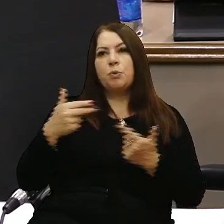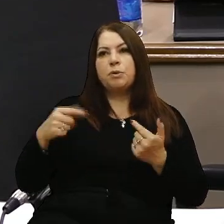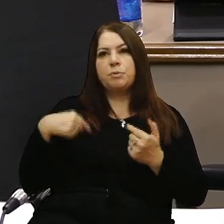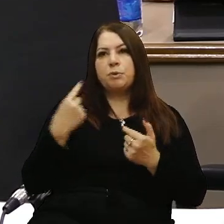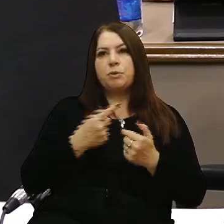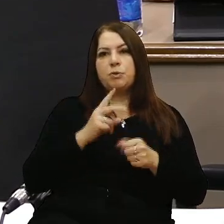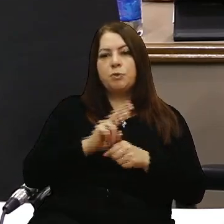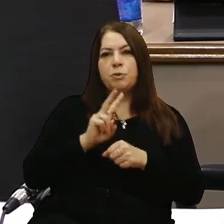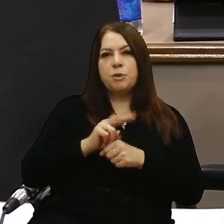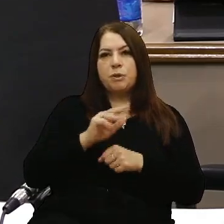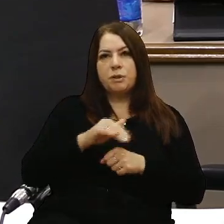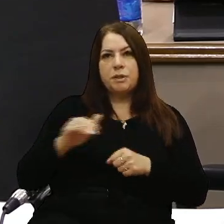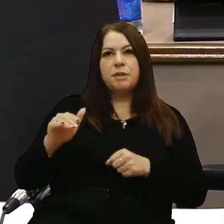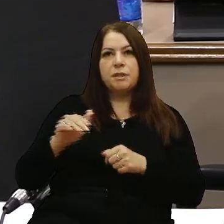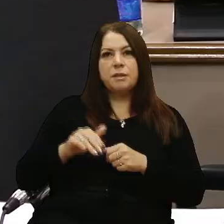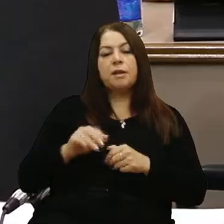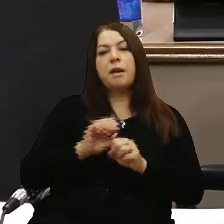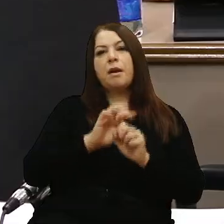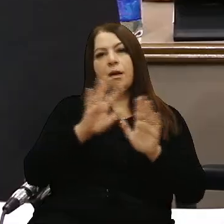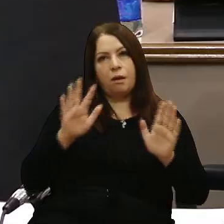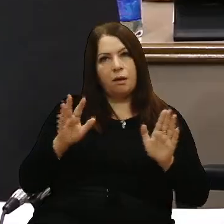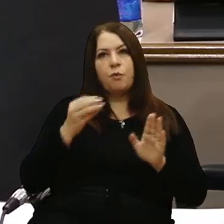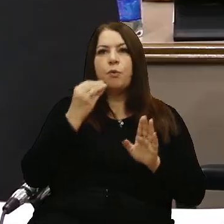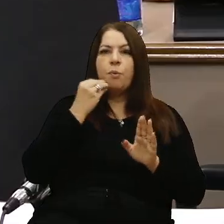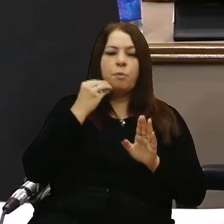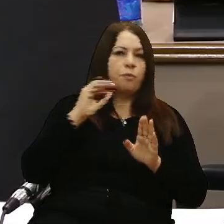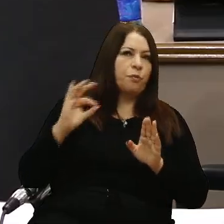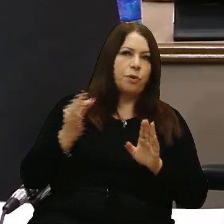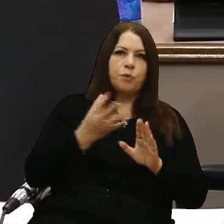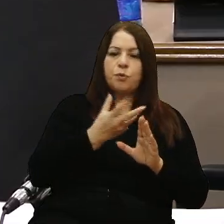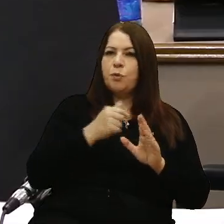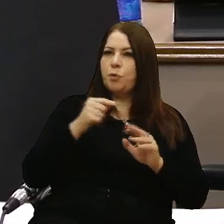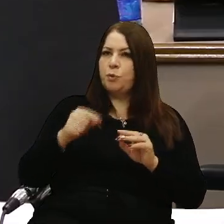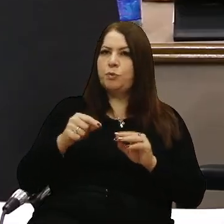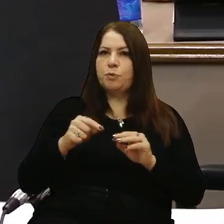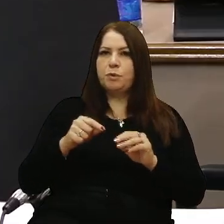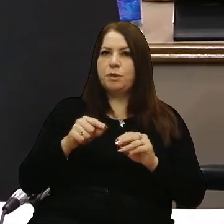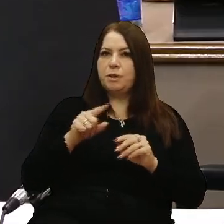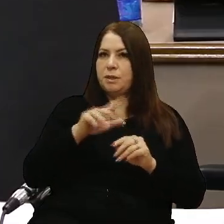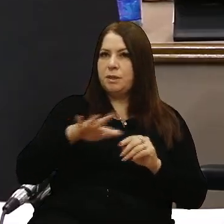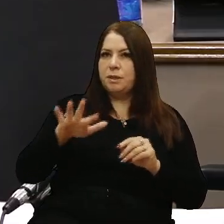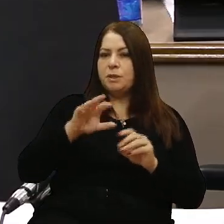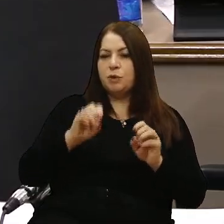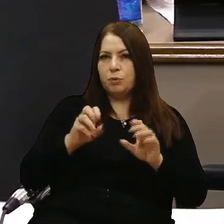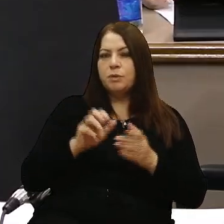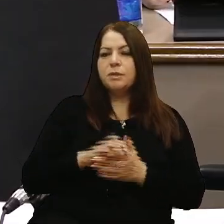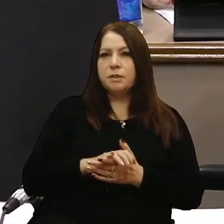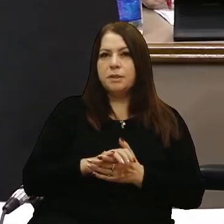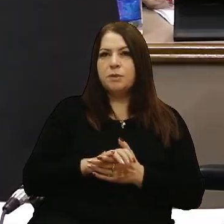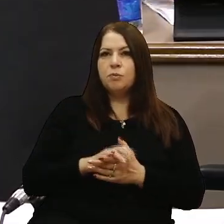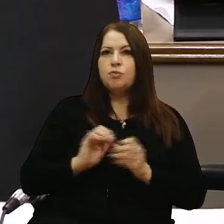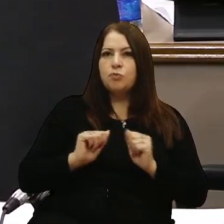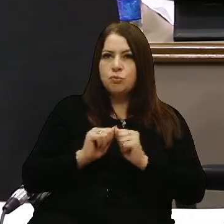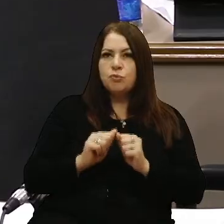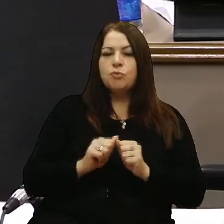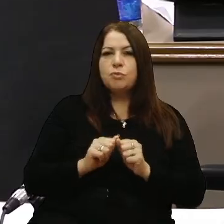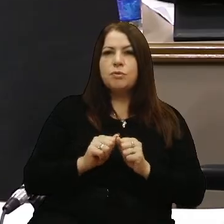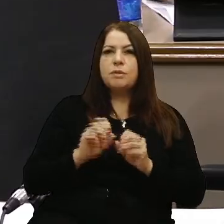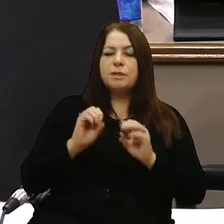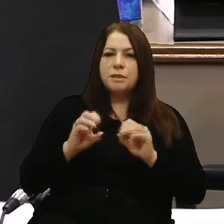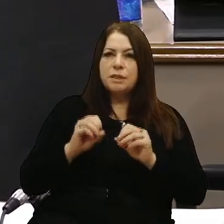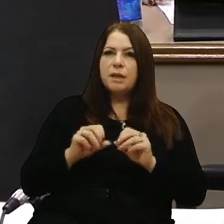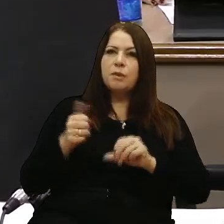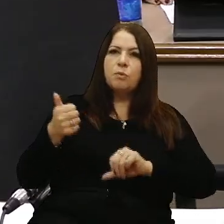nós protegermos nossas crianças. Claro, por óbvio, entra todo esse cenário aí da educação em conjunto, né?